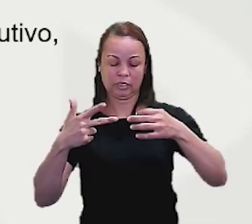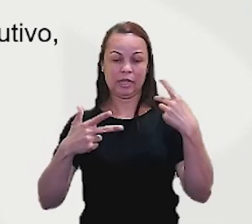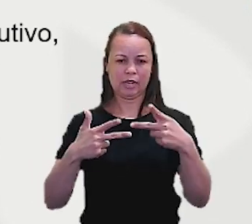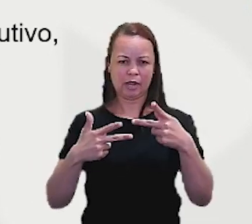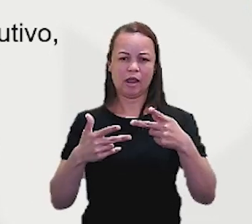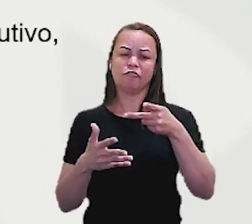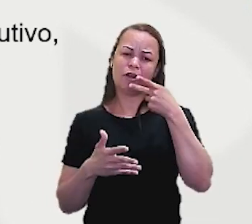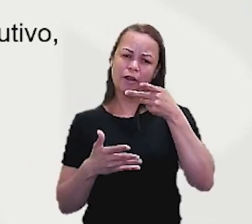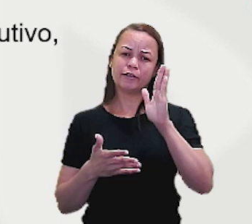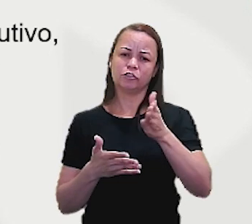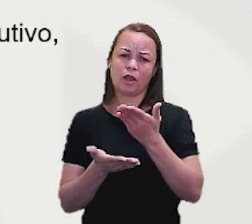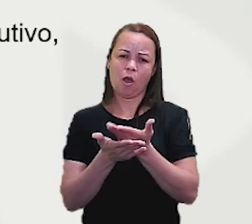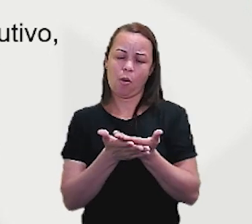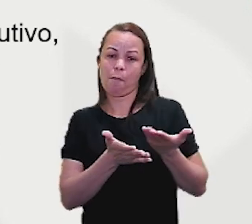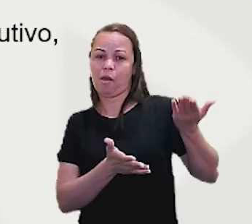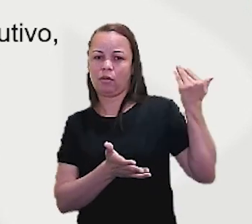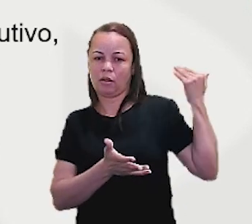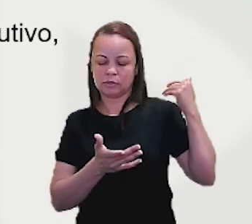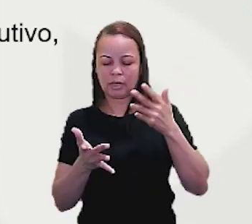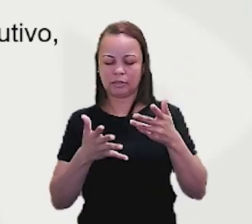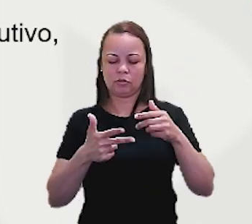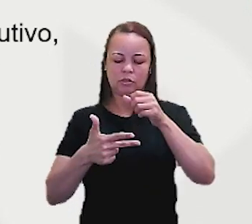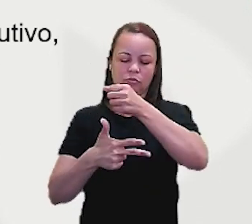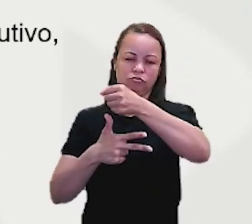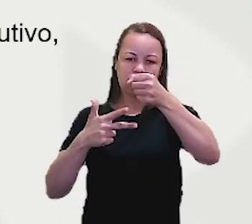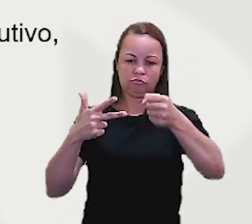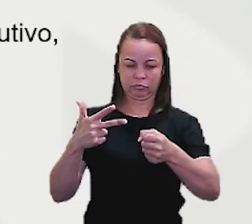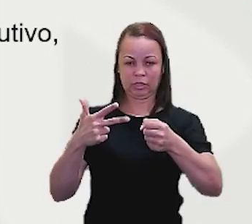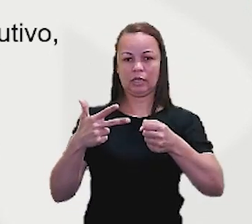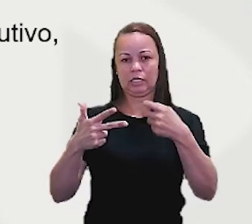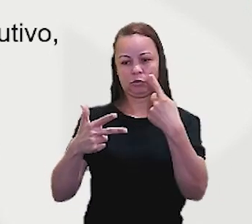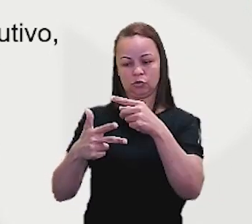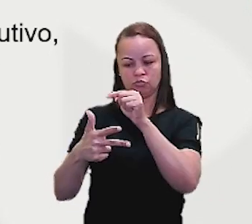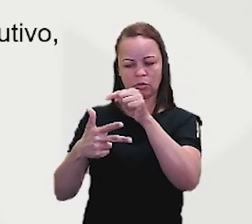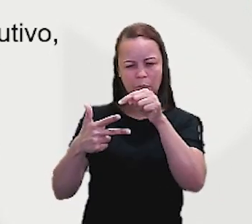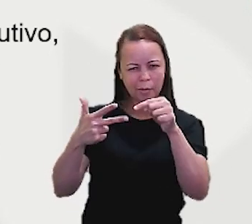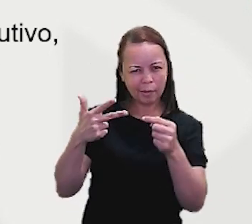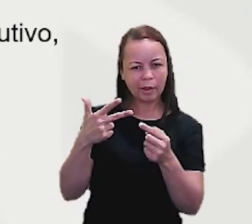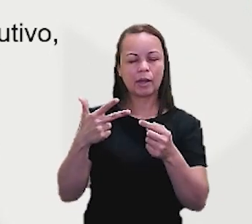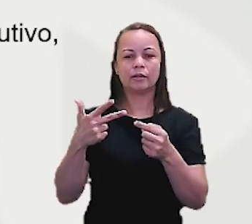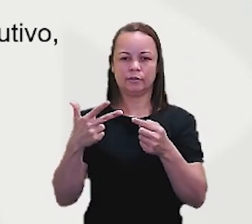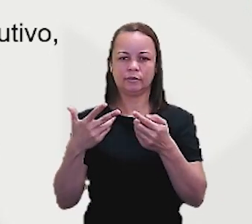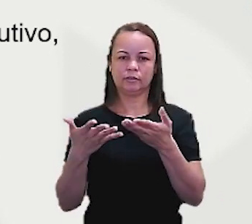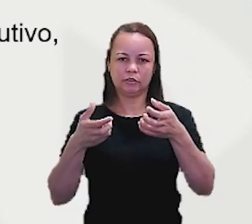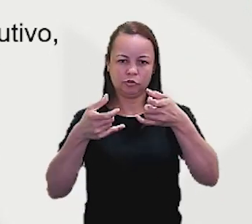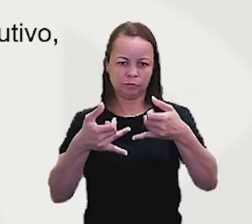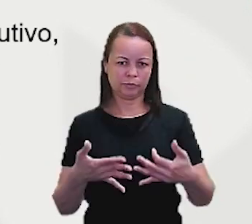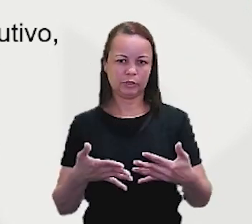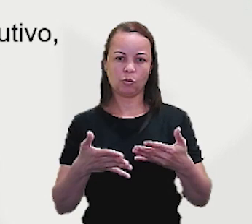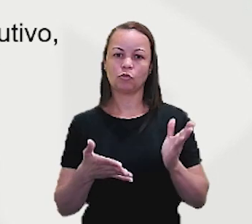que regem o nosso país: o executivo, legislativo e o judiciário.